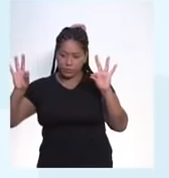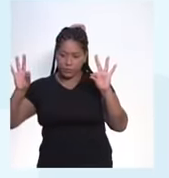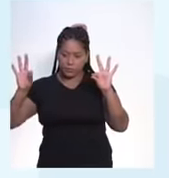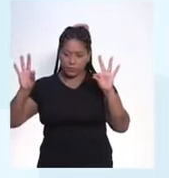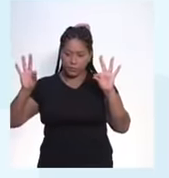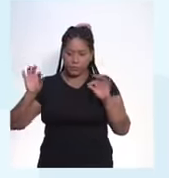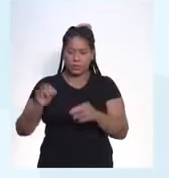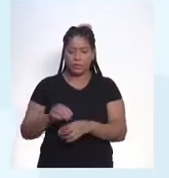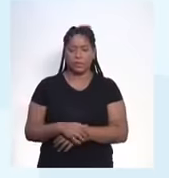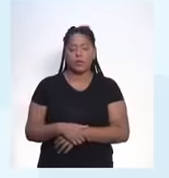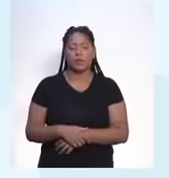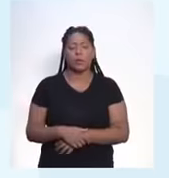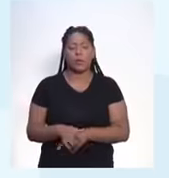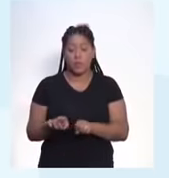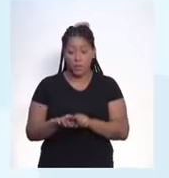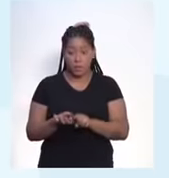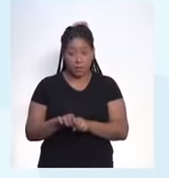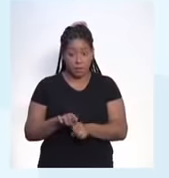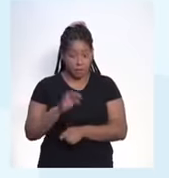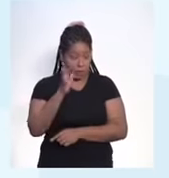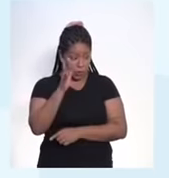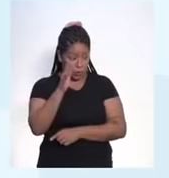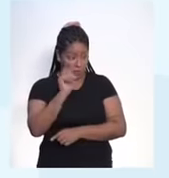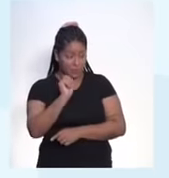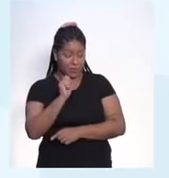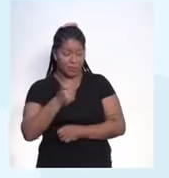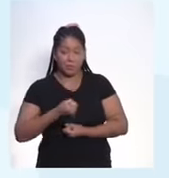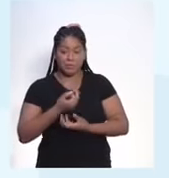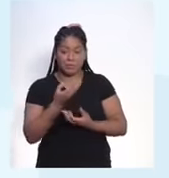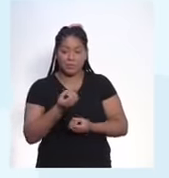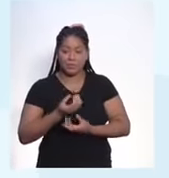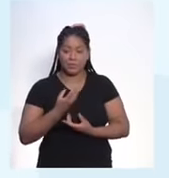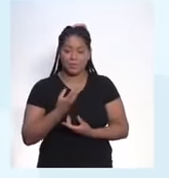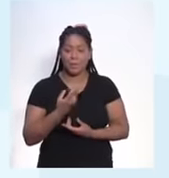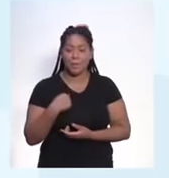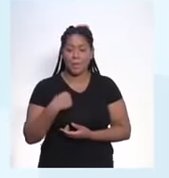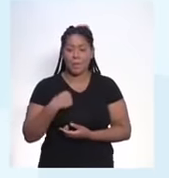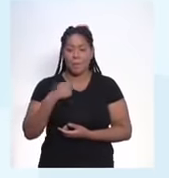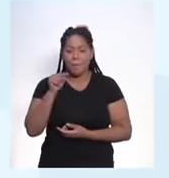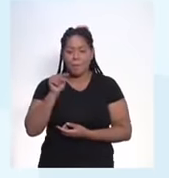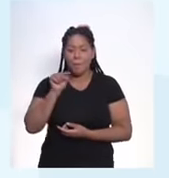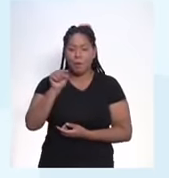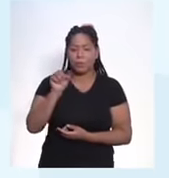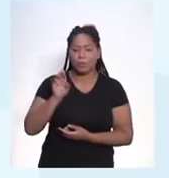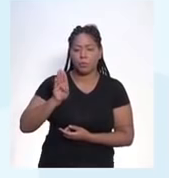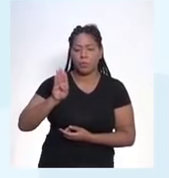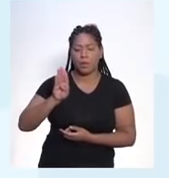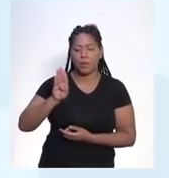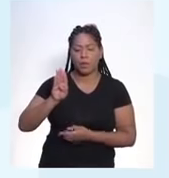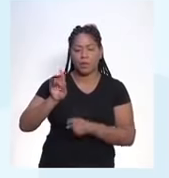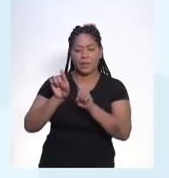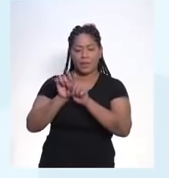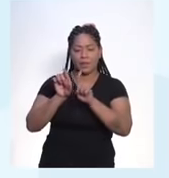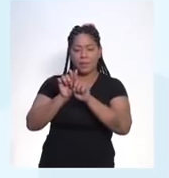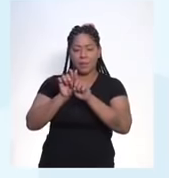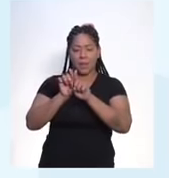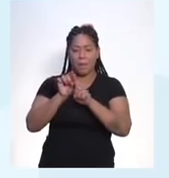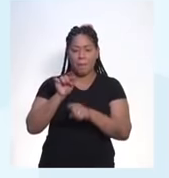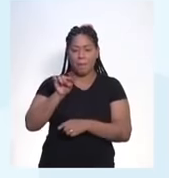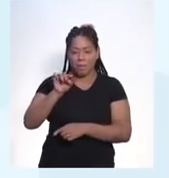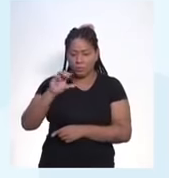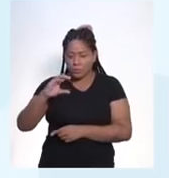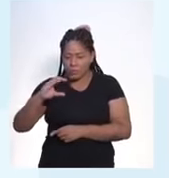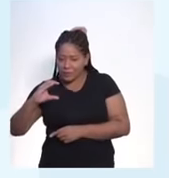que eu queria Alencar com vocês reparem no seguinte meu. B e meu pontos e um